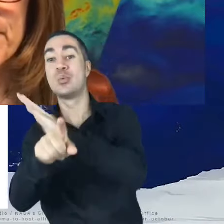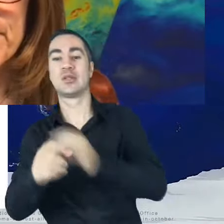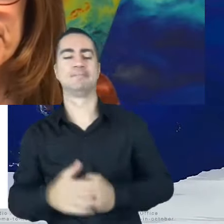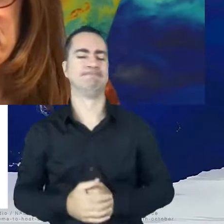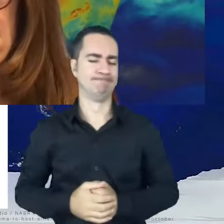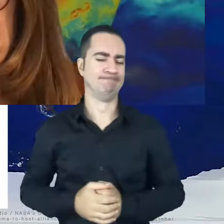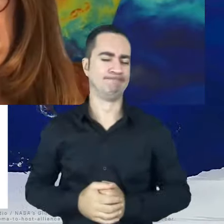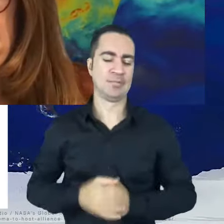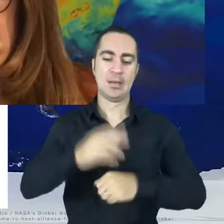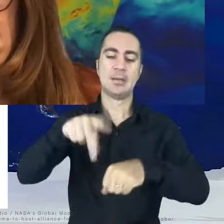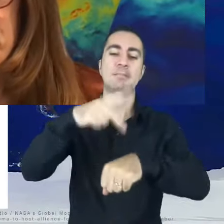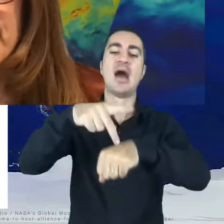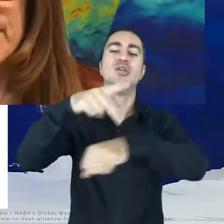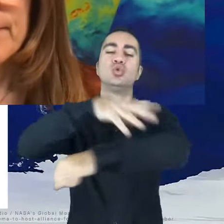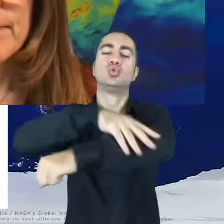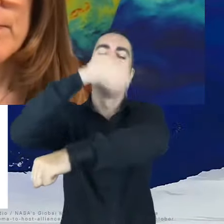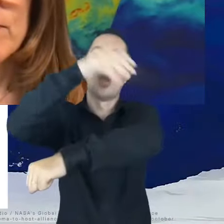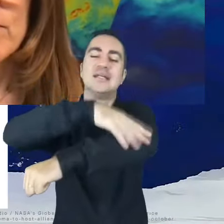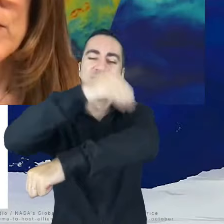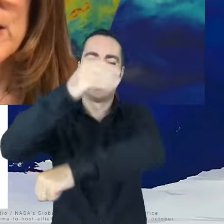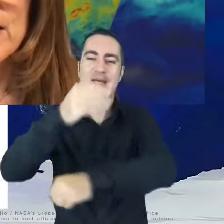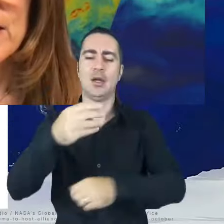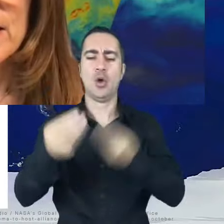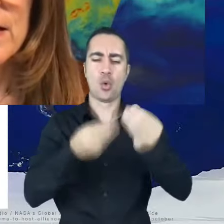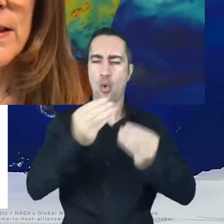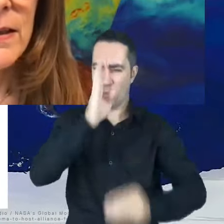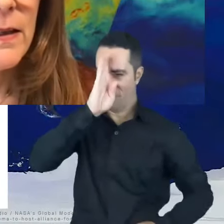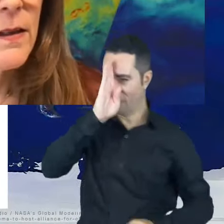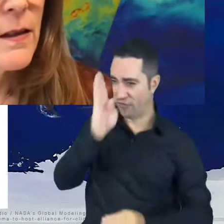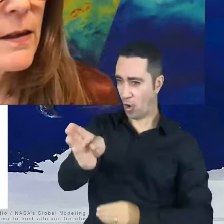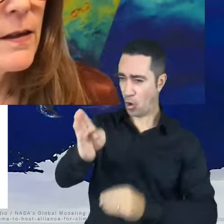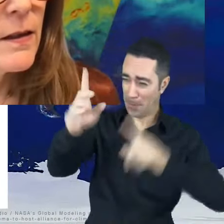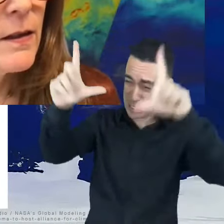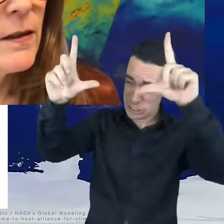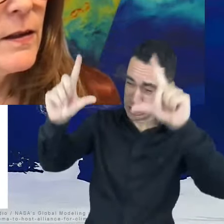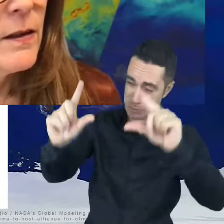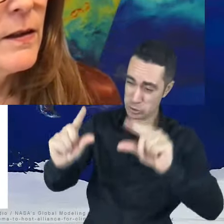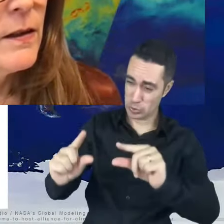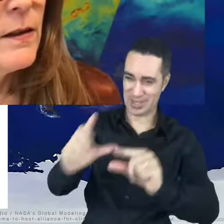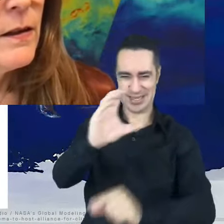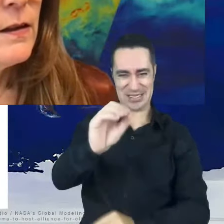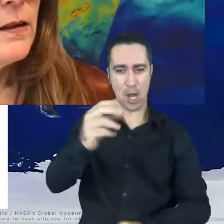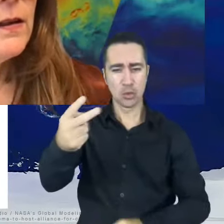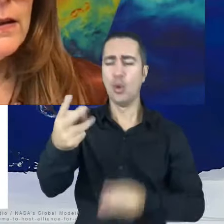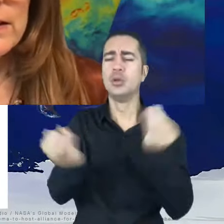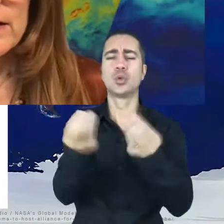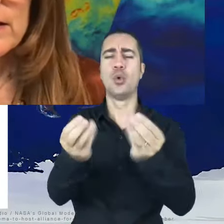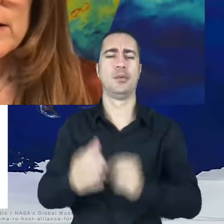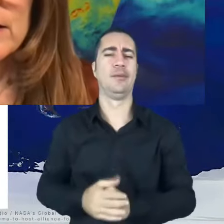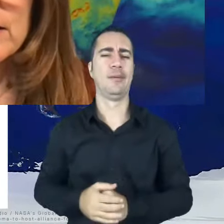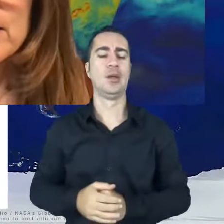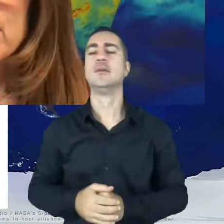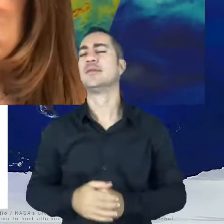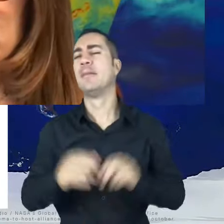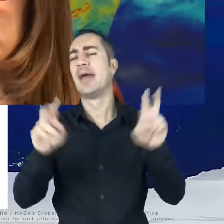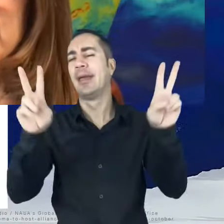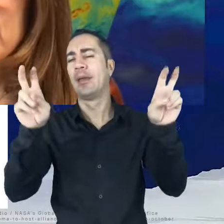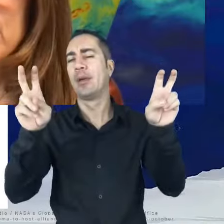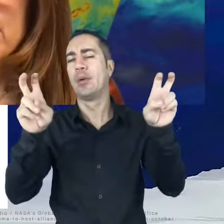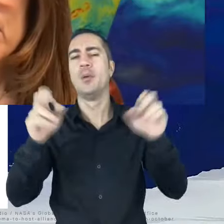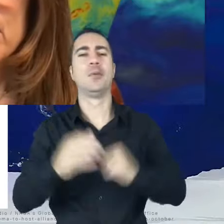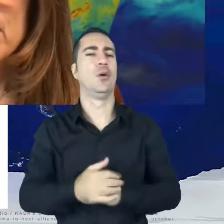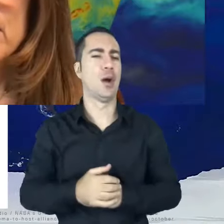está direcionando a adaptação e mitigação da mudança climática em relação ao consumo de